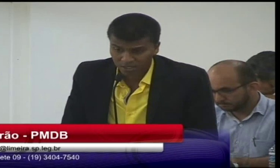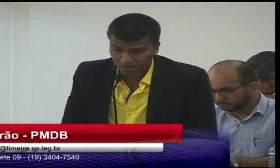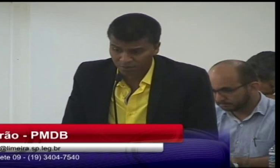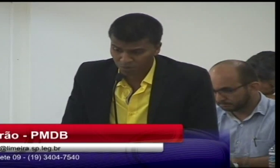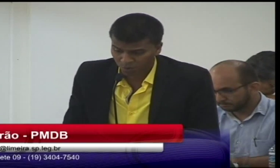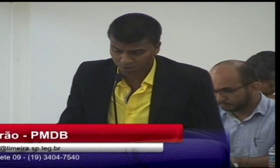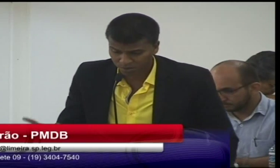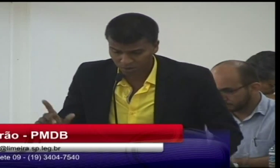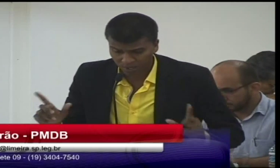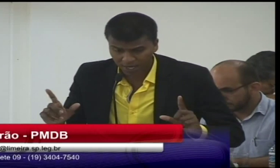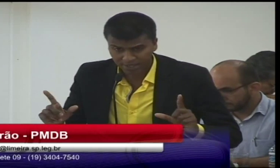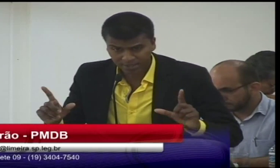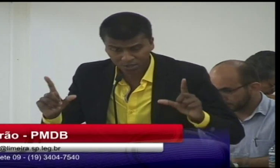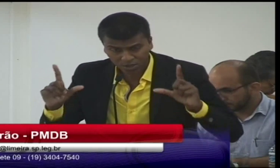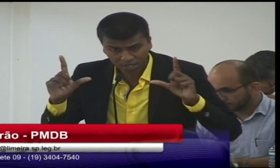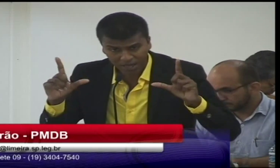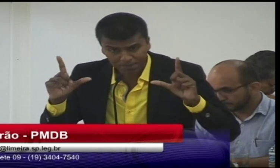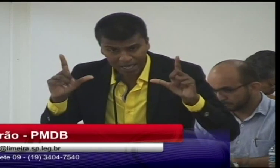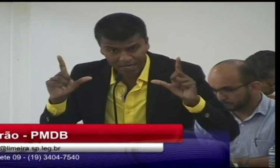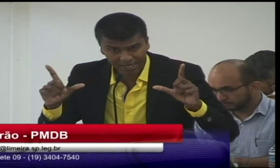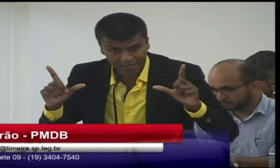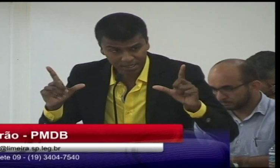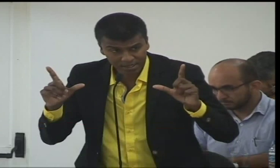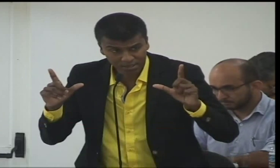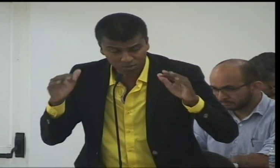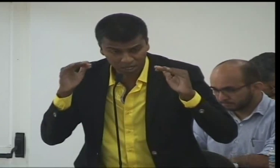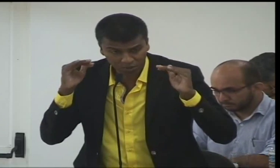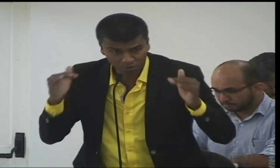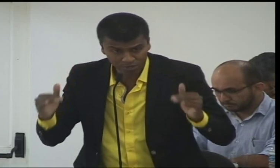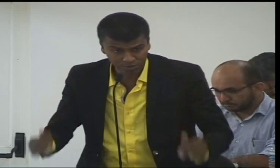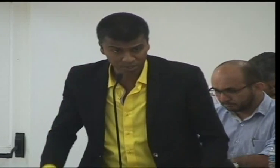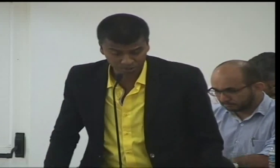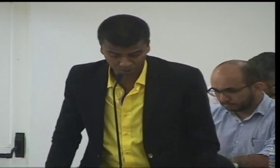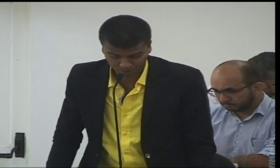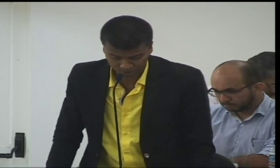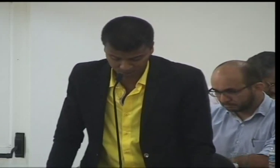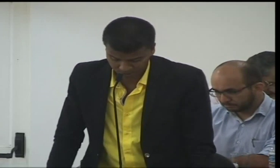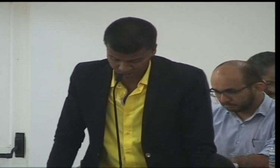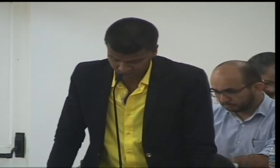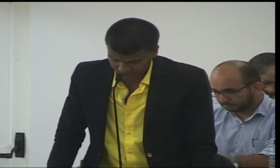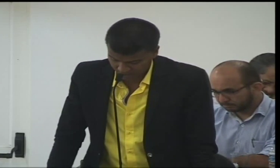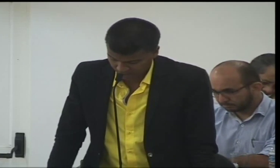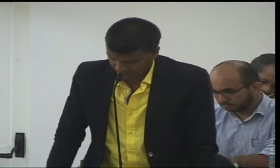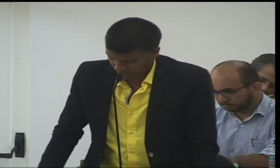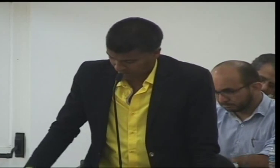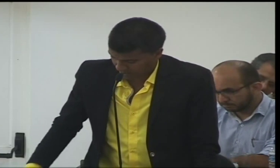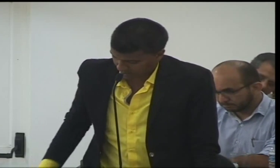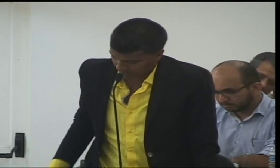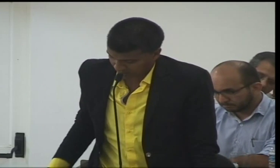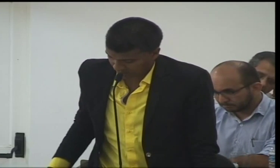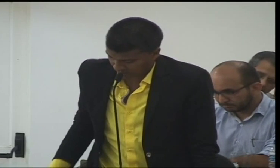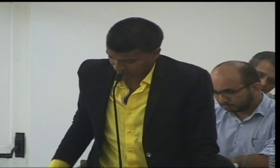cidade e vi muitos locais que só tem a placa, não tem a cobertura de ponto.